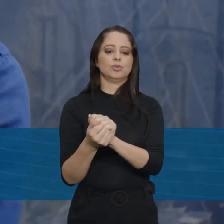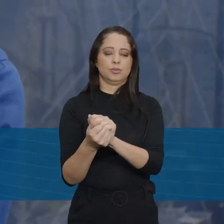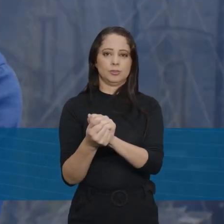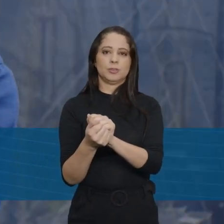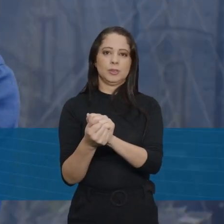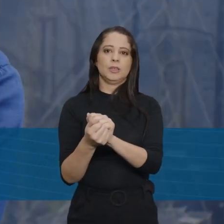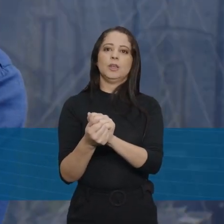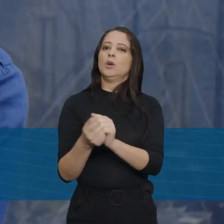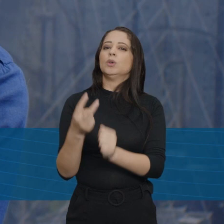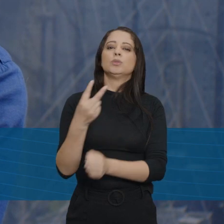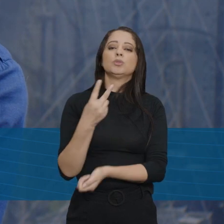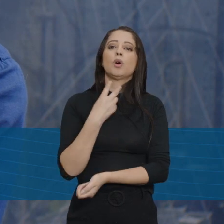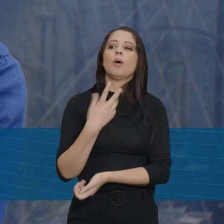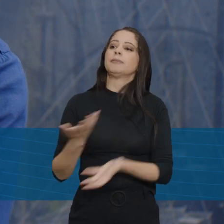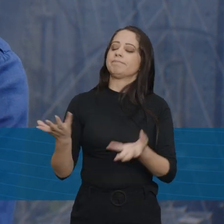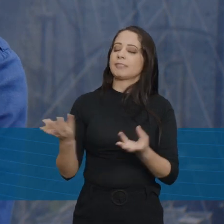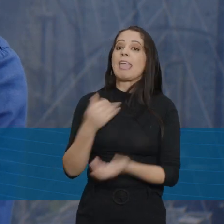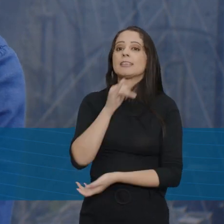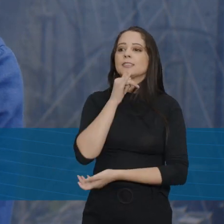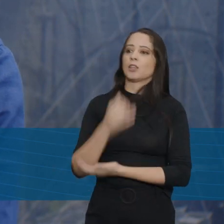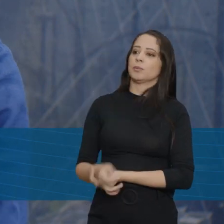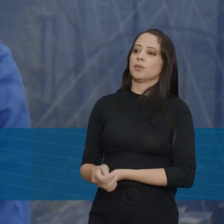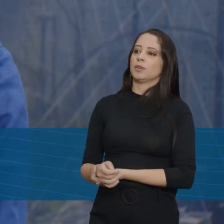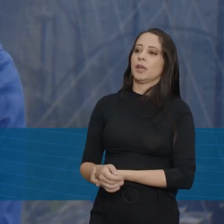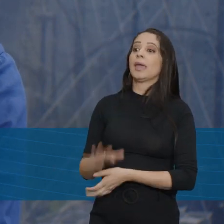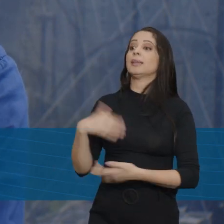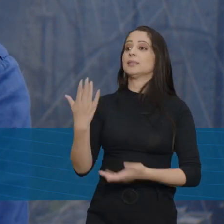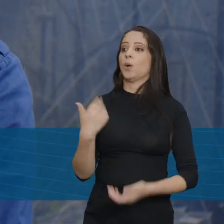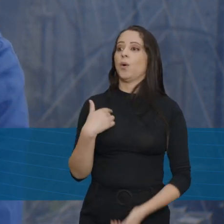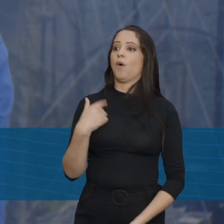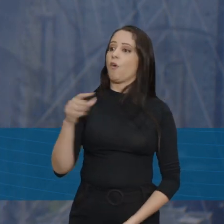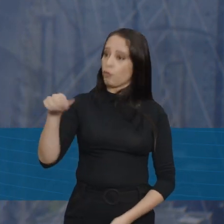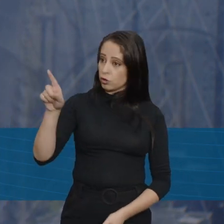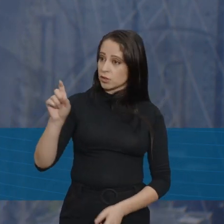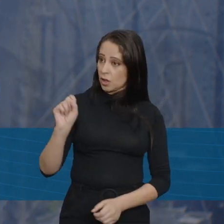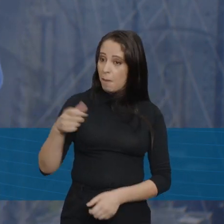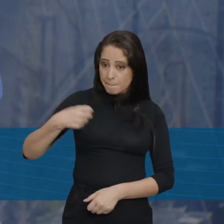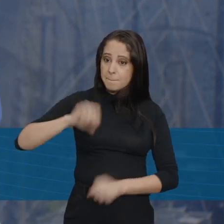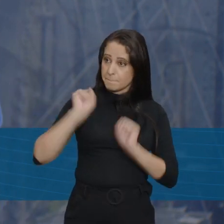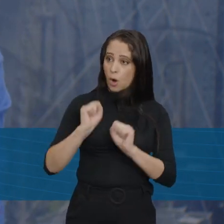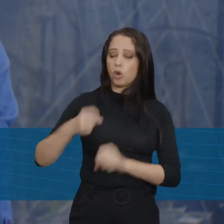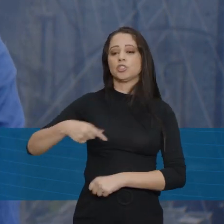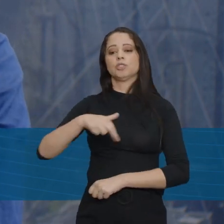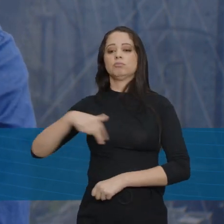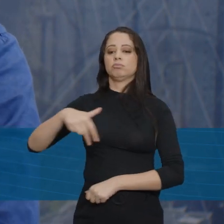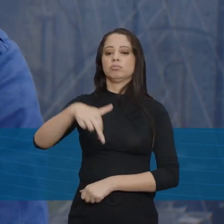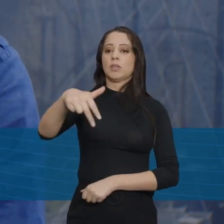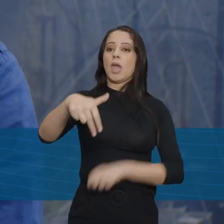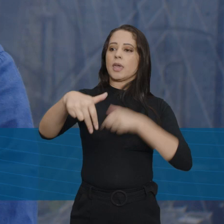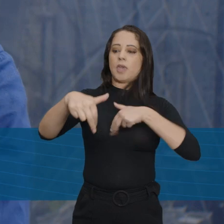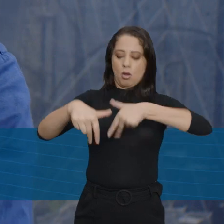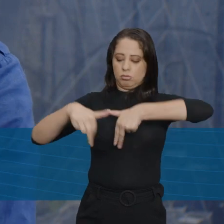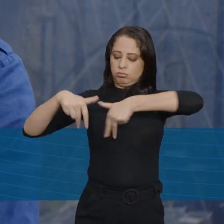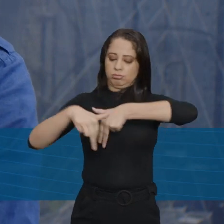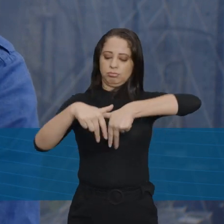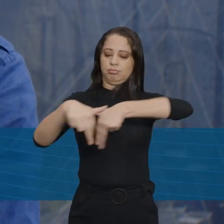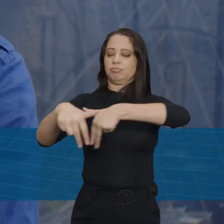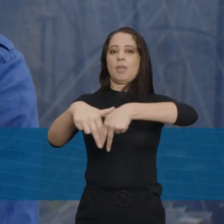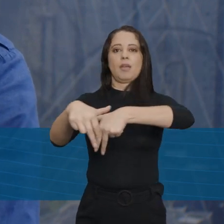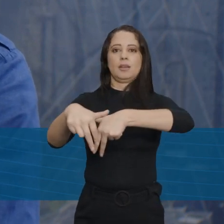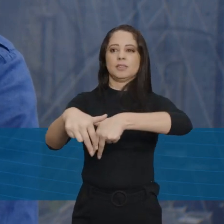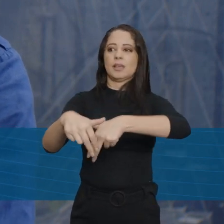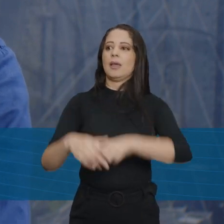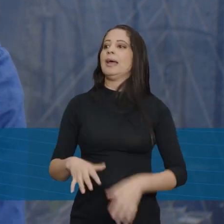de travar esse adolescente, mas de falar assim, ó, vai andando na frente, eu tô aqui, ó, eu tô junto com você. Então, assim,